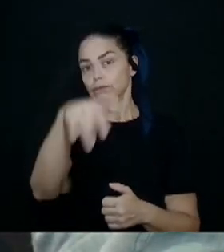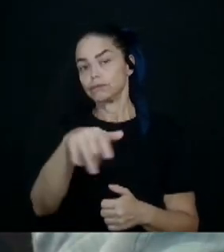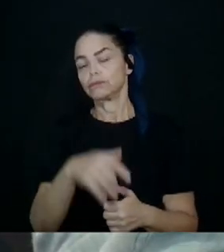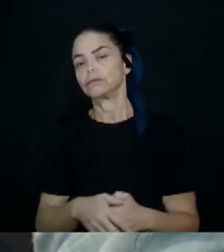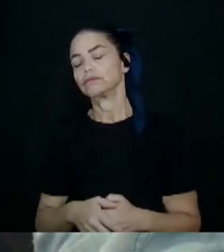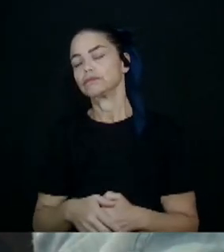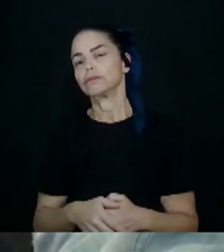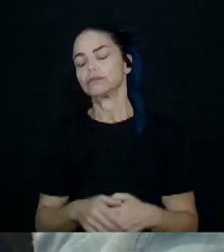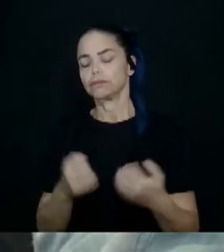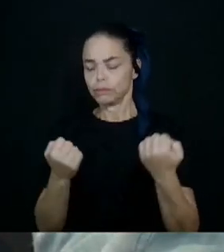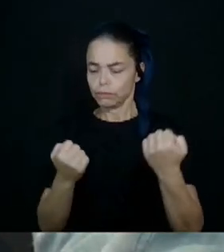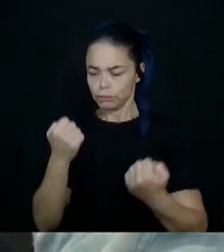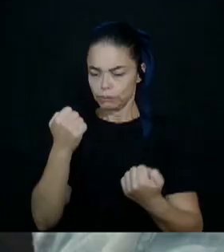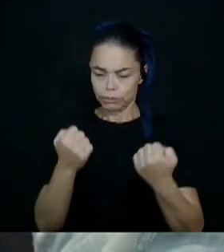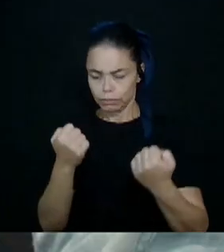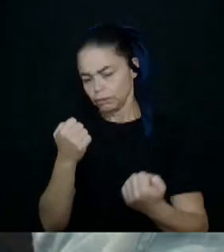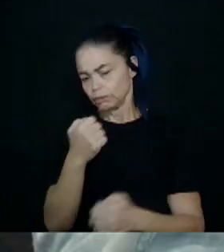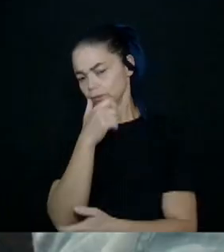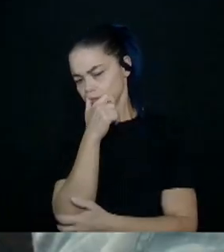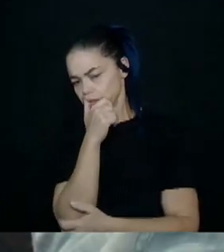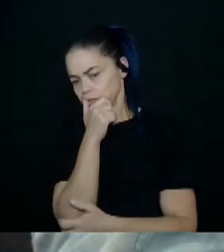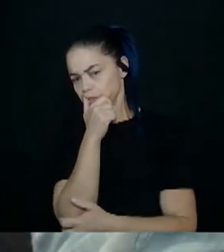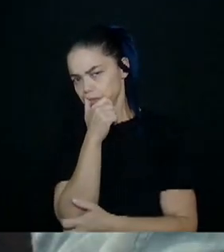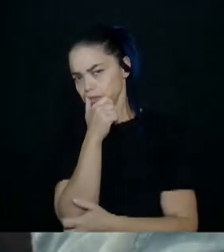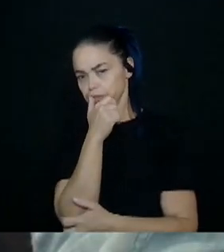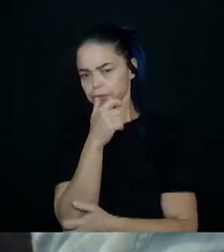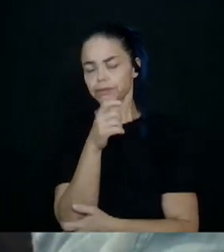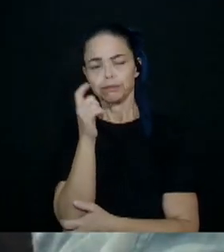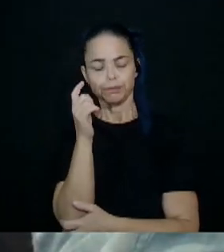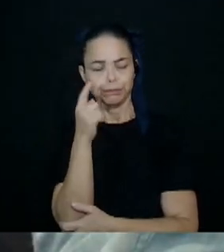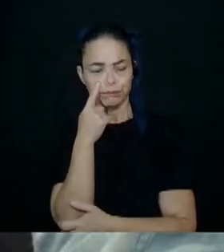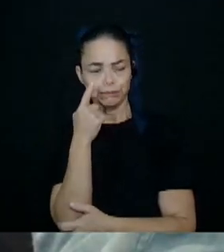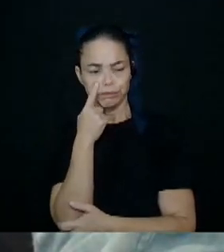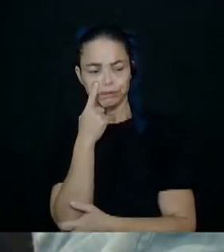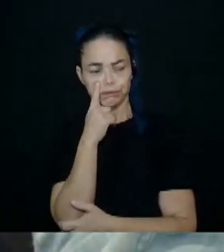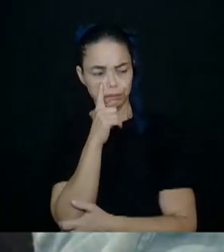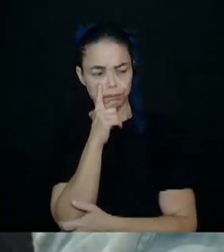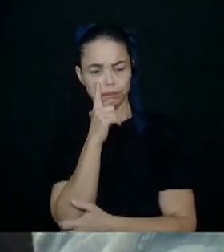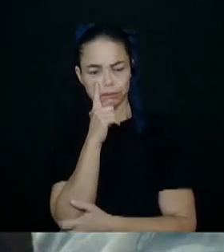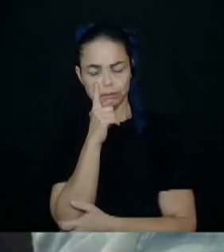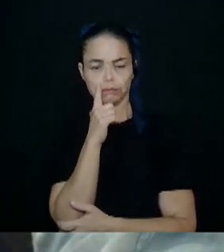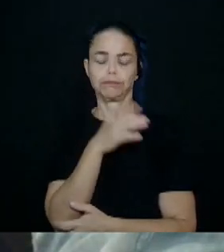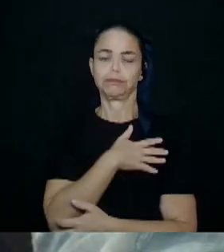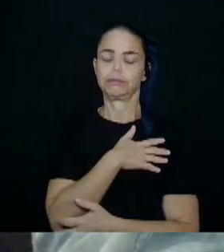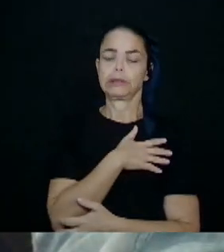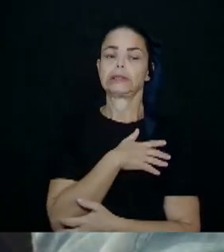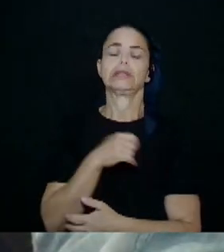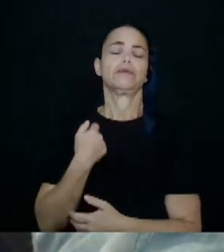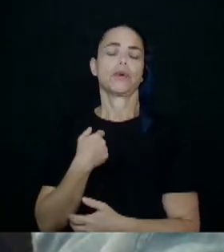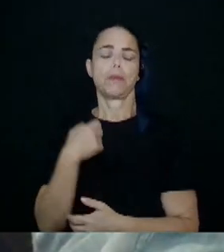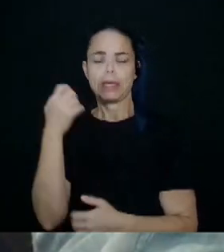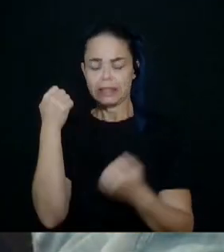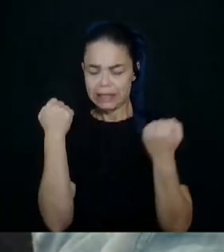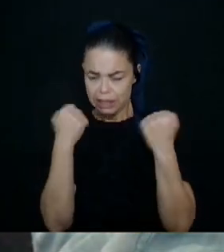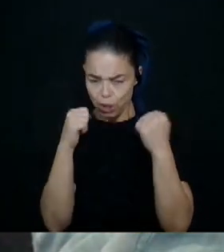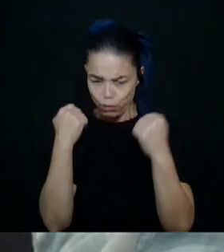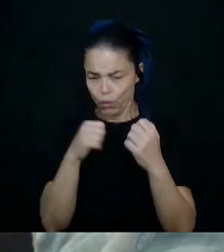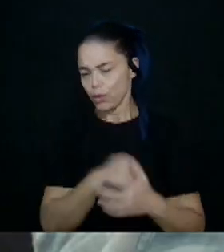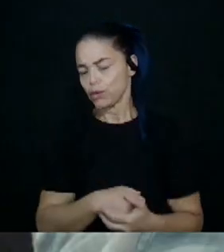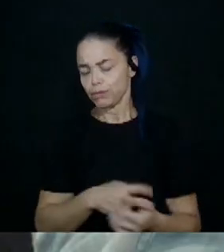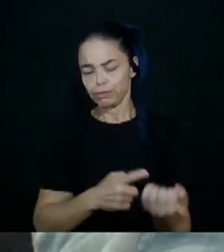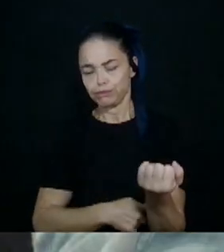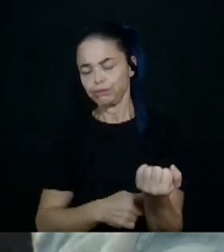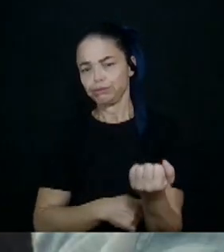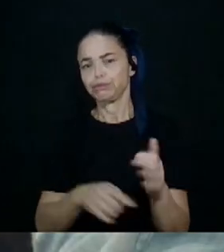no trânsito, eu fico mais, né? E observar, eu fico com mais excesso, né? Eu chego no